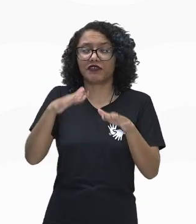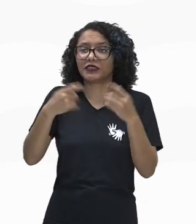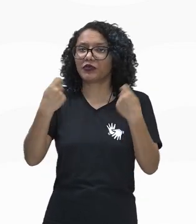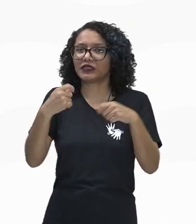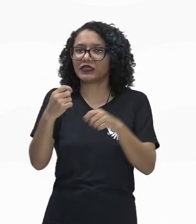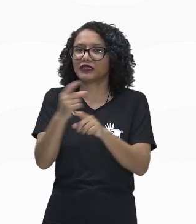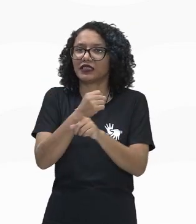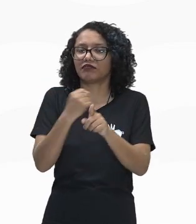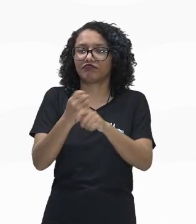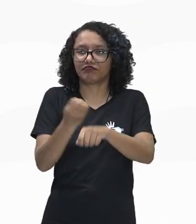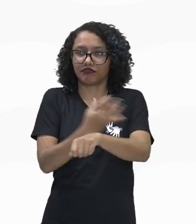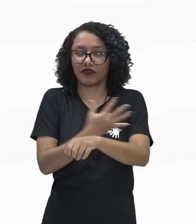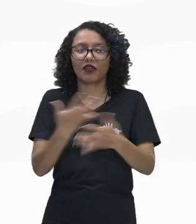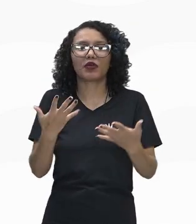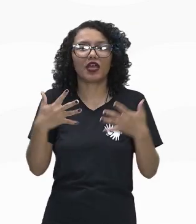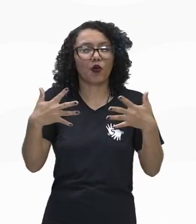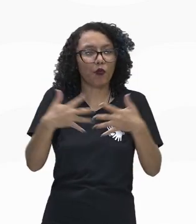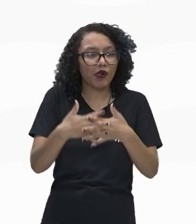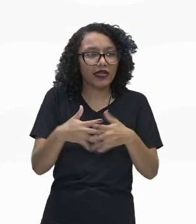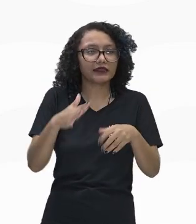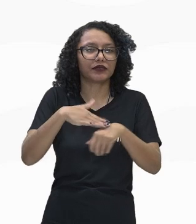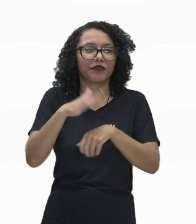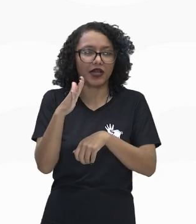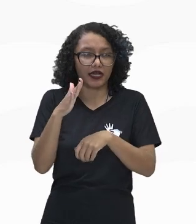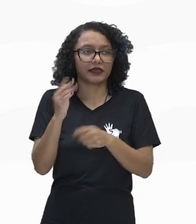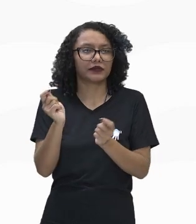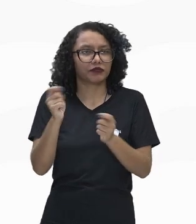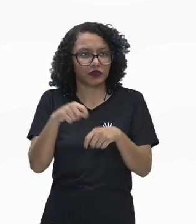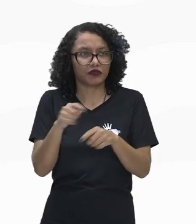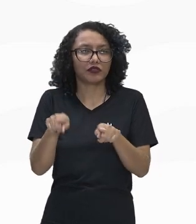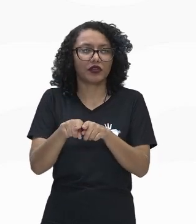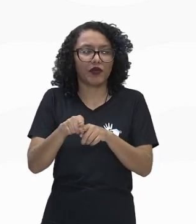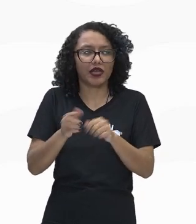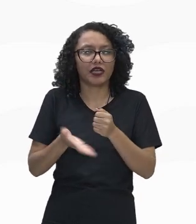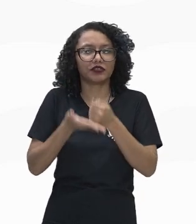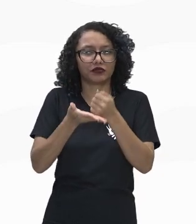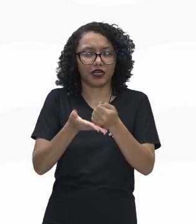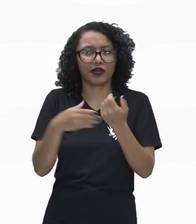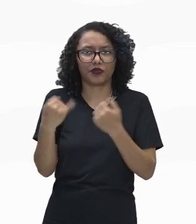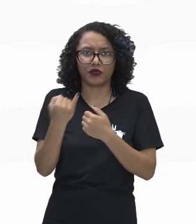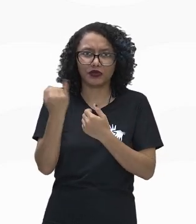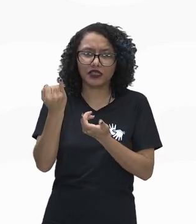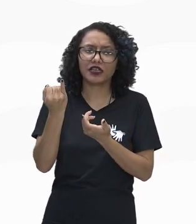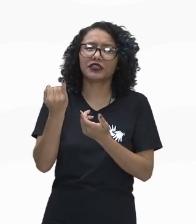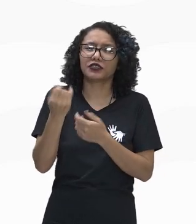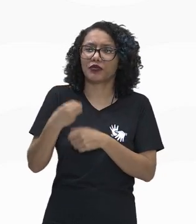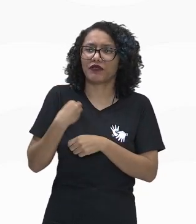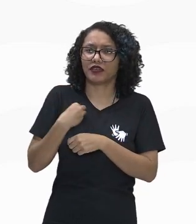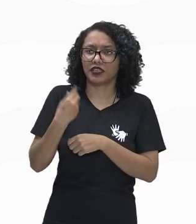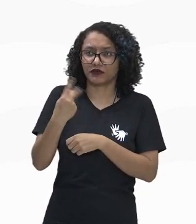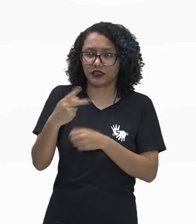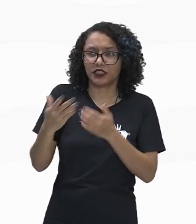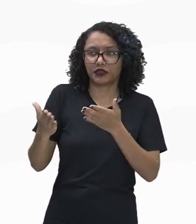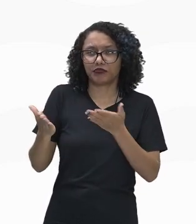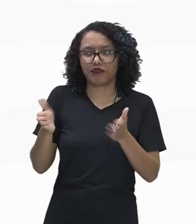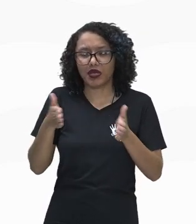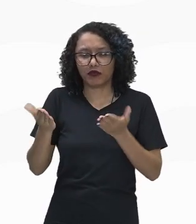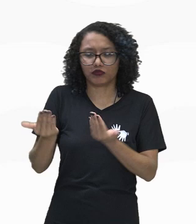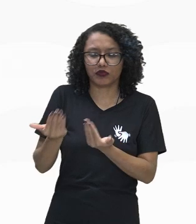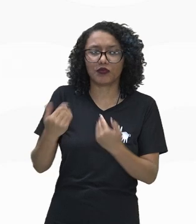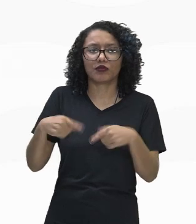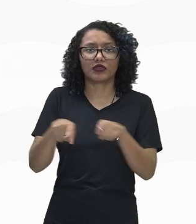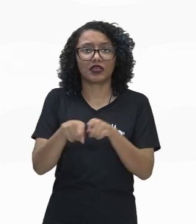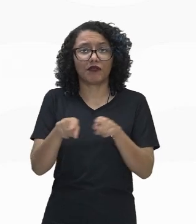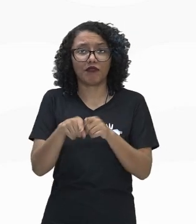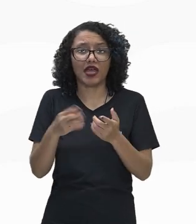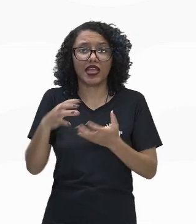mais complexas, por exemplo. Isso vai ser bom para a vida de vocês durante a juventude, na vida adulta, na vida profissional,